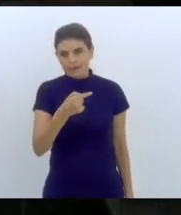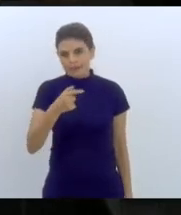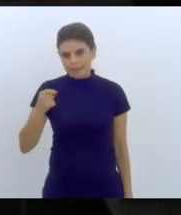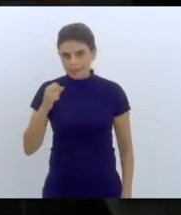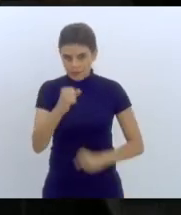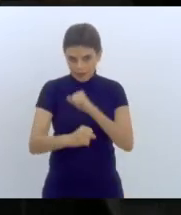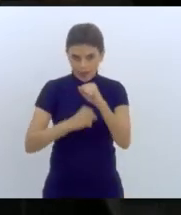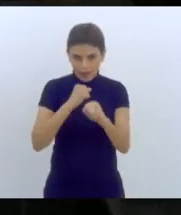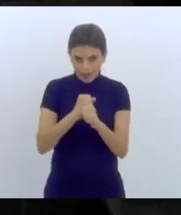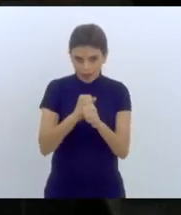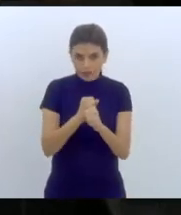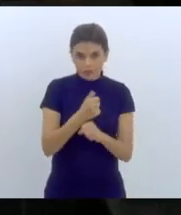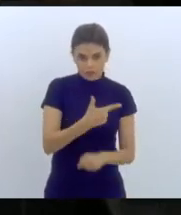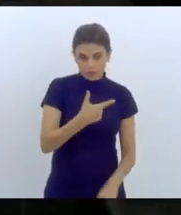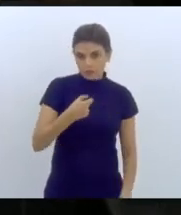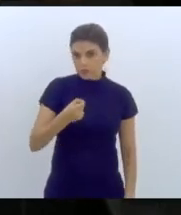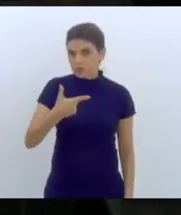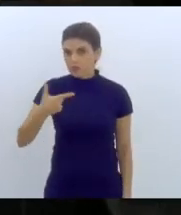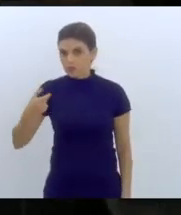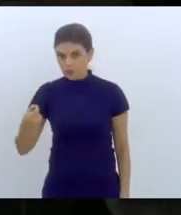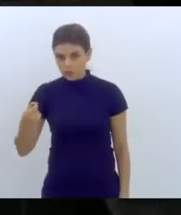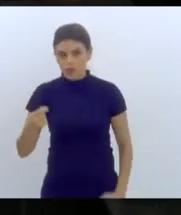de 2020.